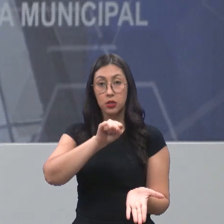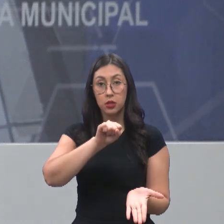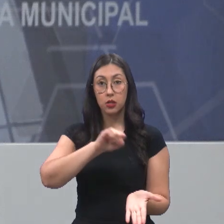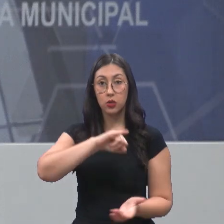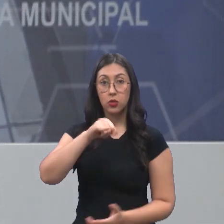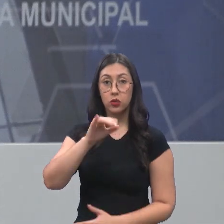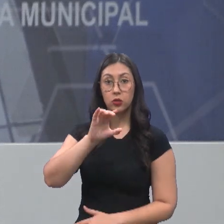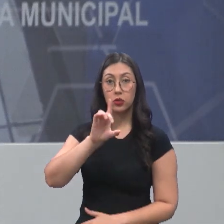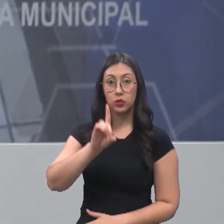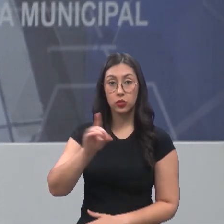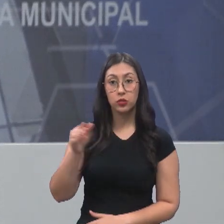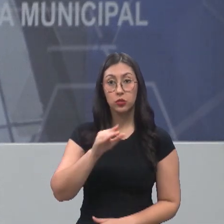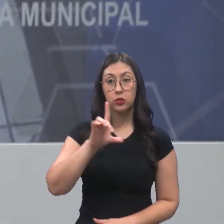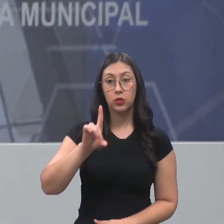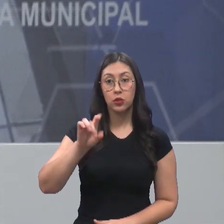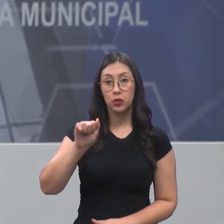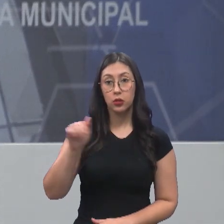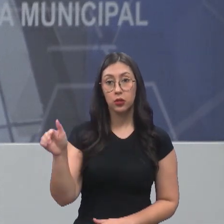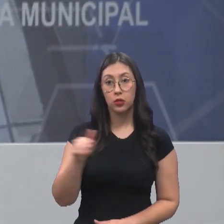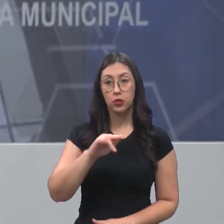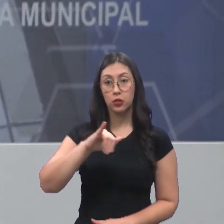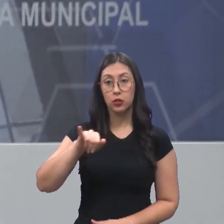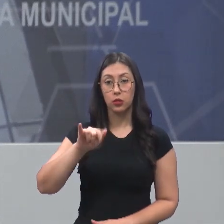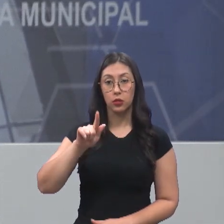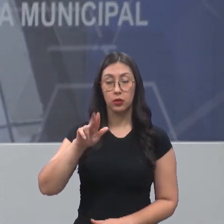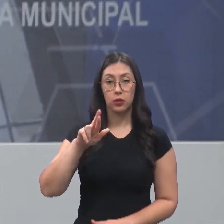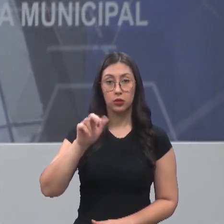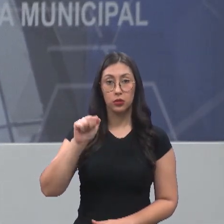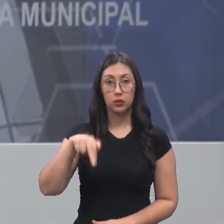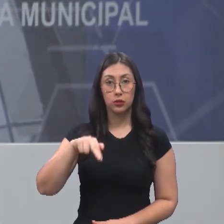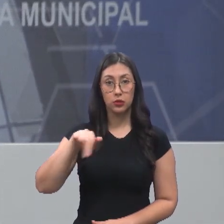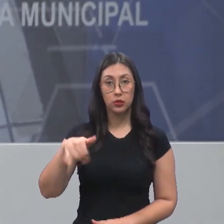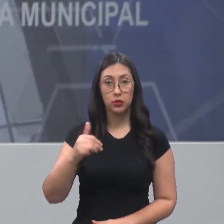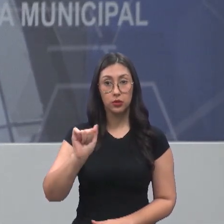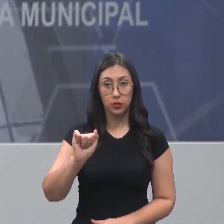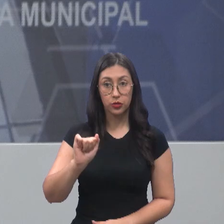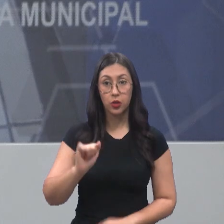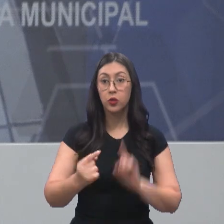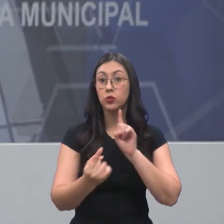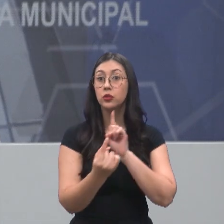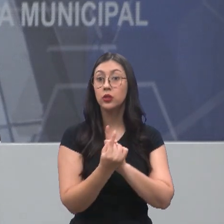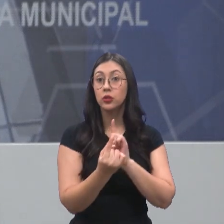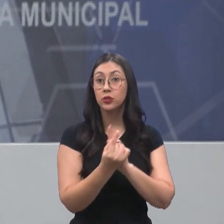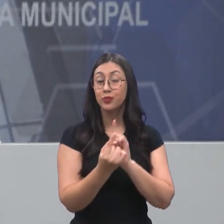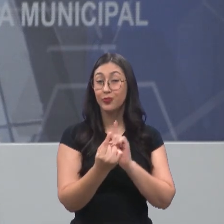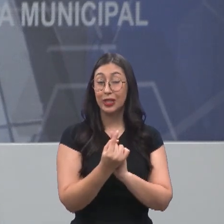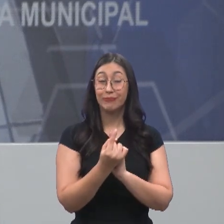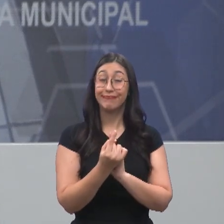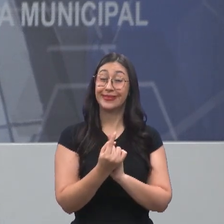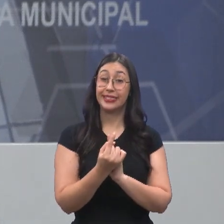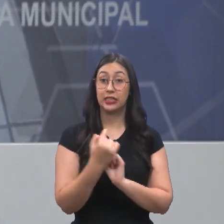UBS terceirizada, e o atendimento e a preocupação desse atendimento.